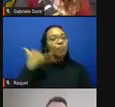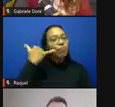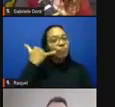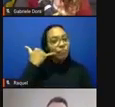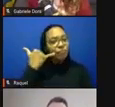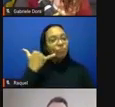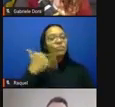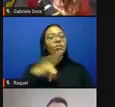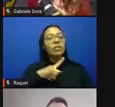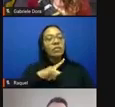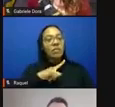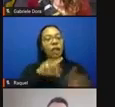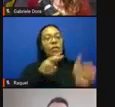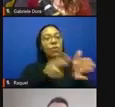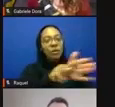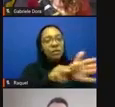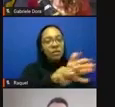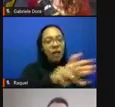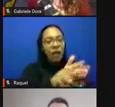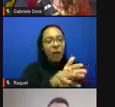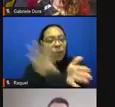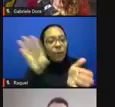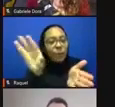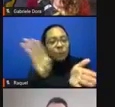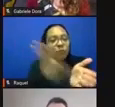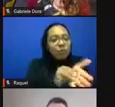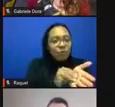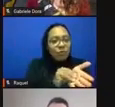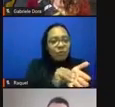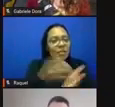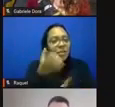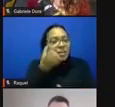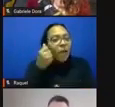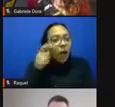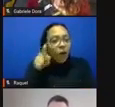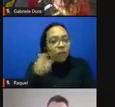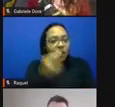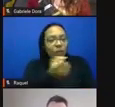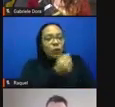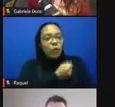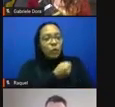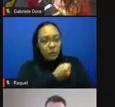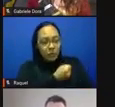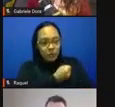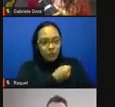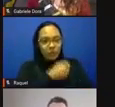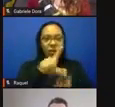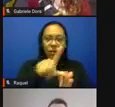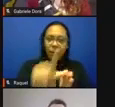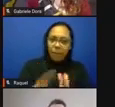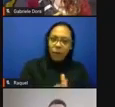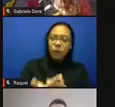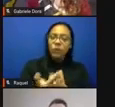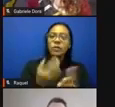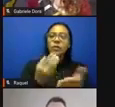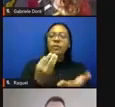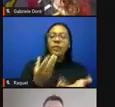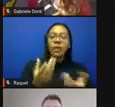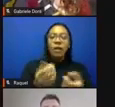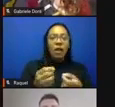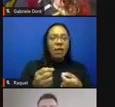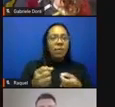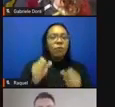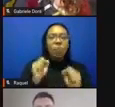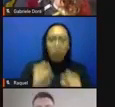salvem esse número. Eu vou estar colocando essa imagem no meu perfil depois, nos comentários aqui embaixo na live, para vocês